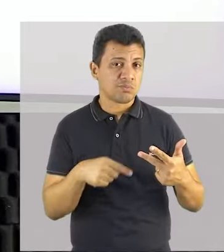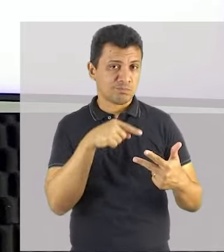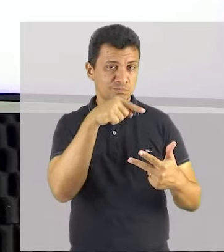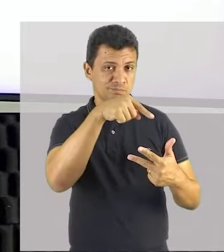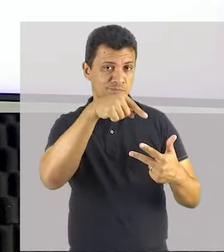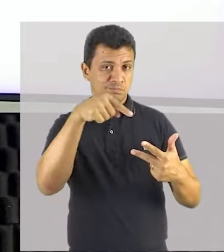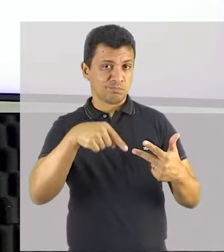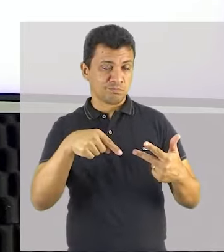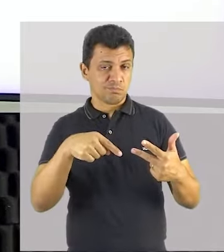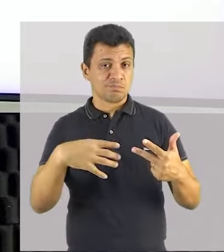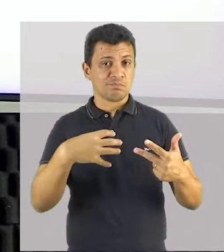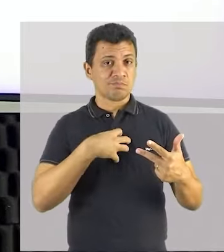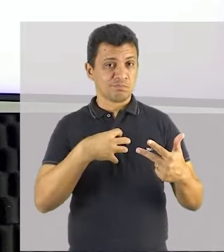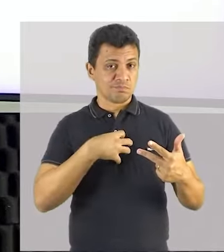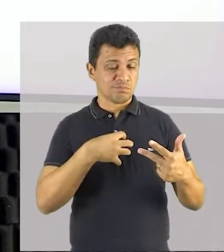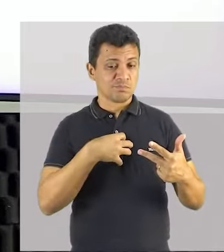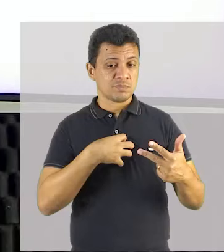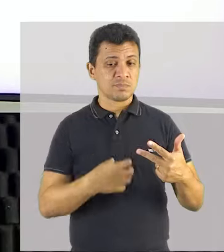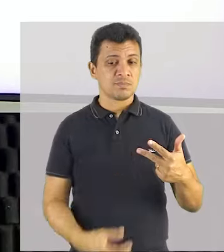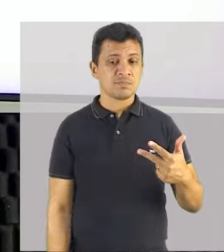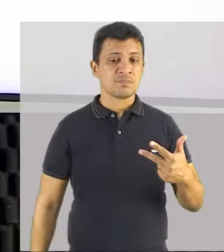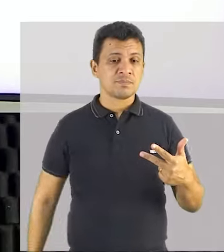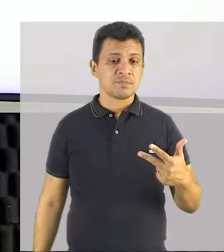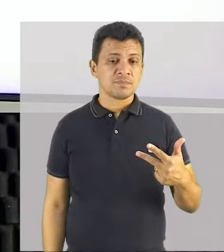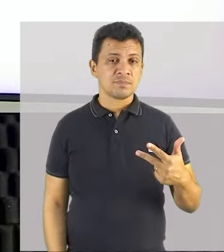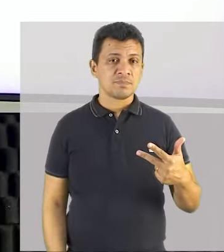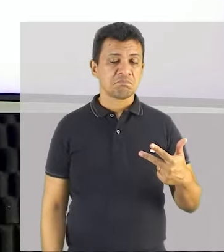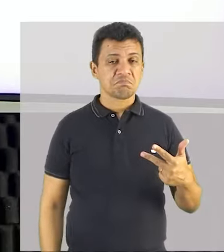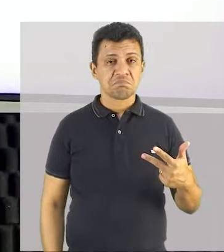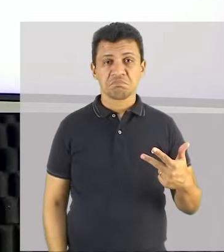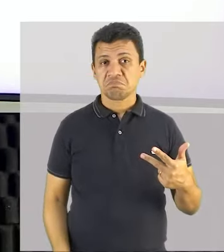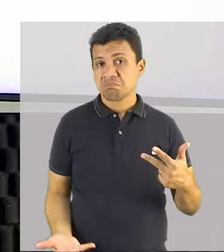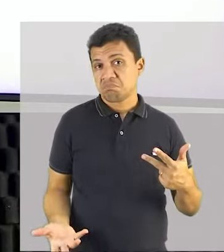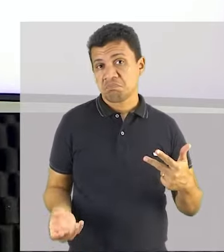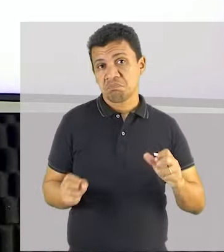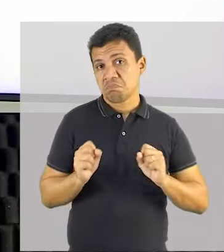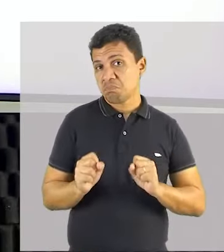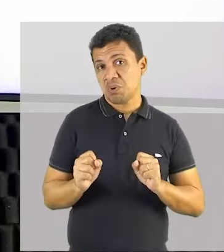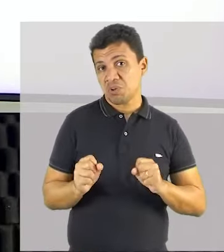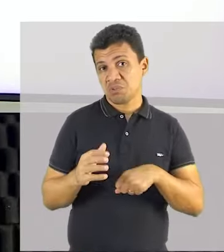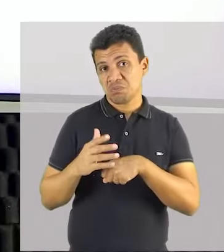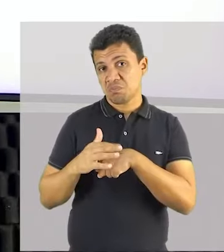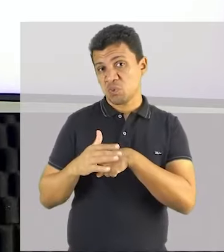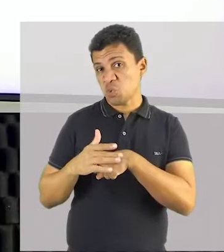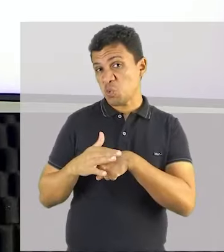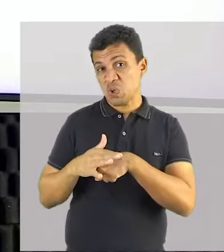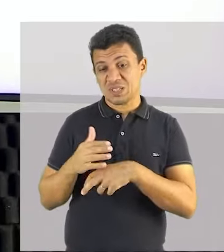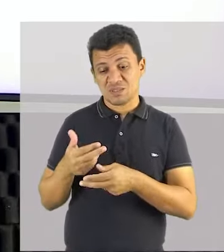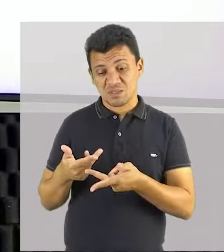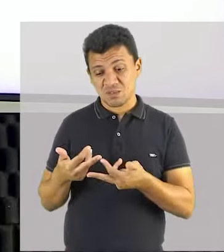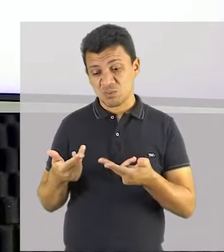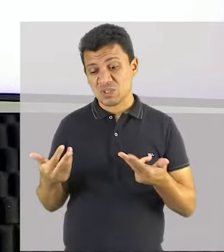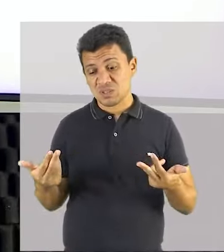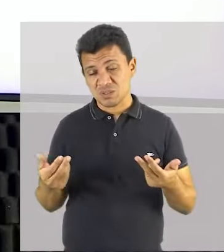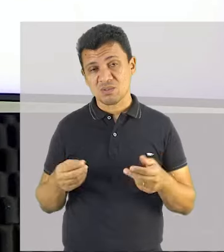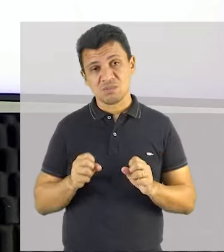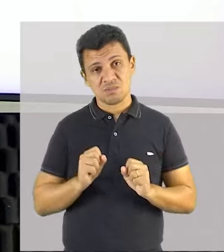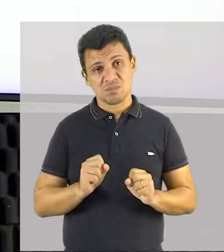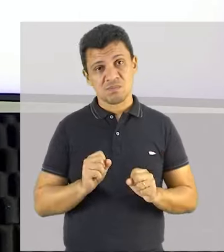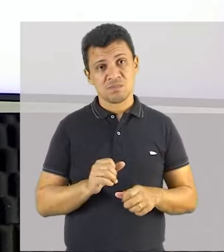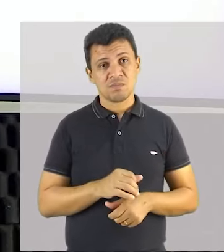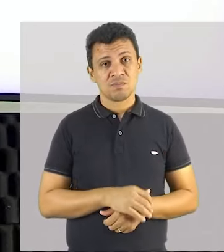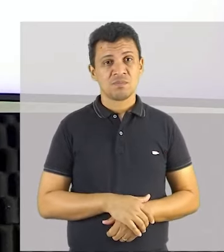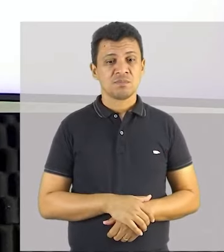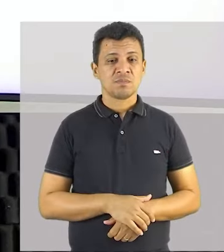sintomas né febre dor de cabeça dor muscular pode ser sintomas de diversas inúmeras doenças